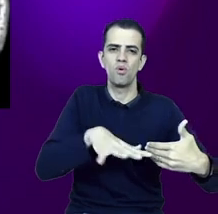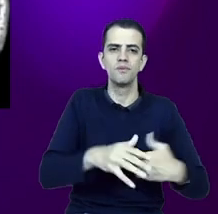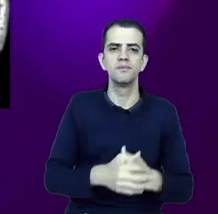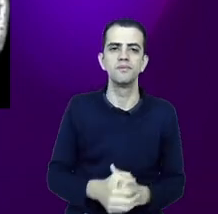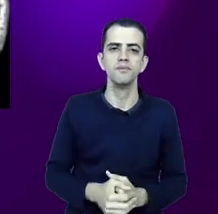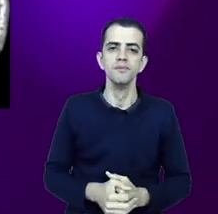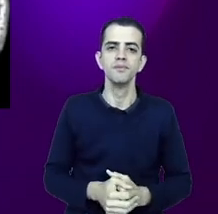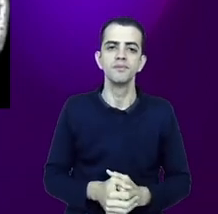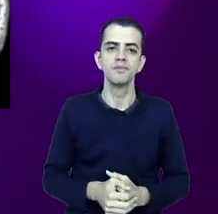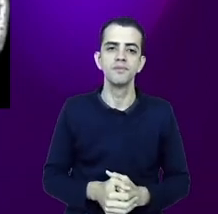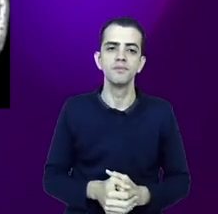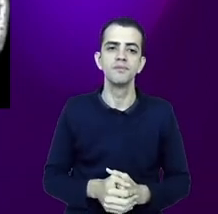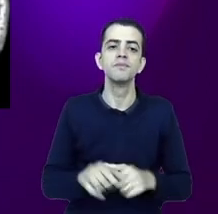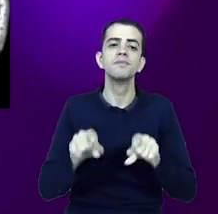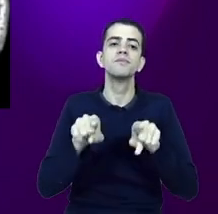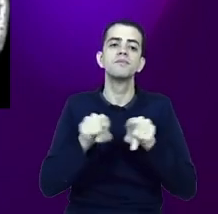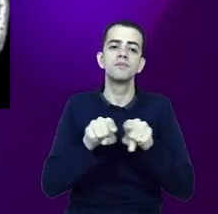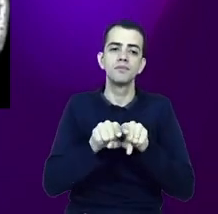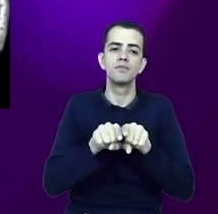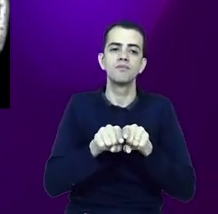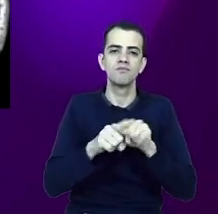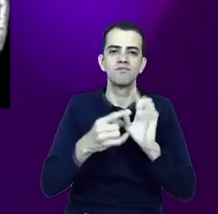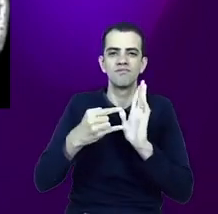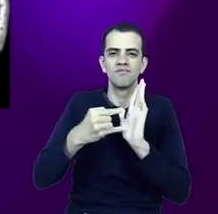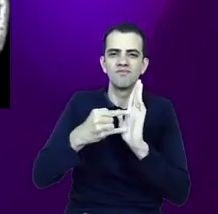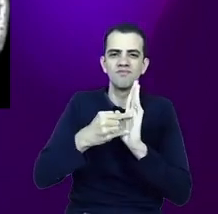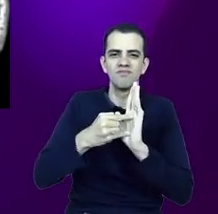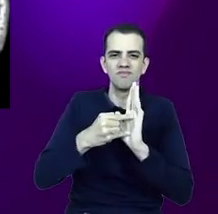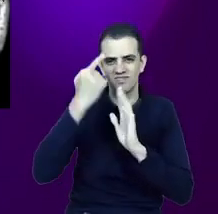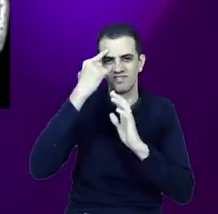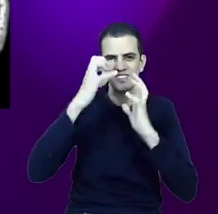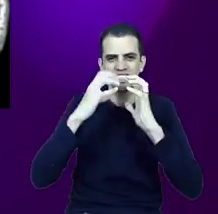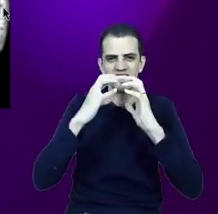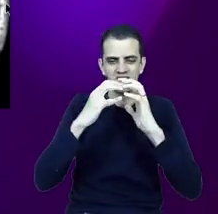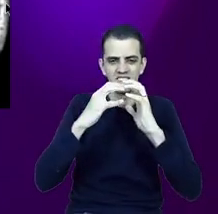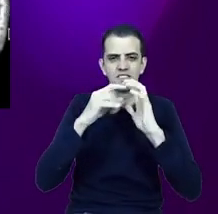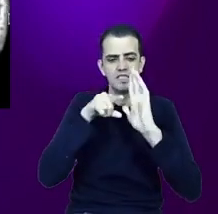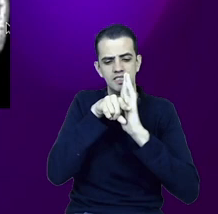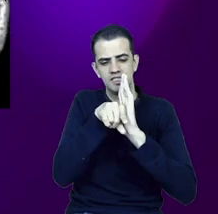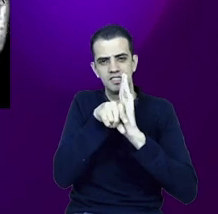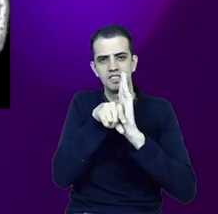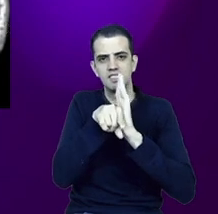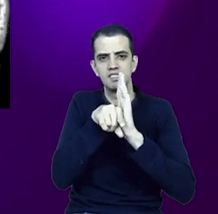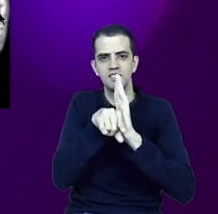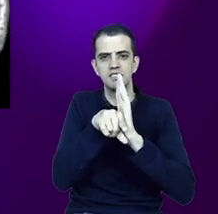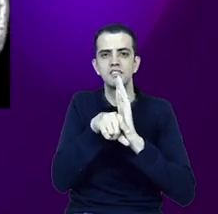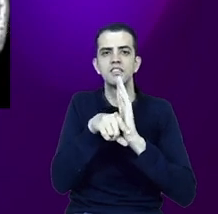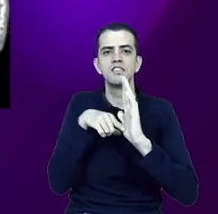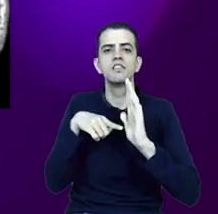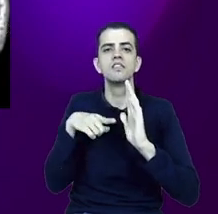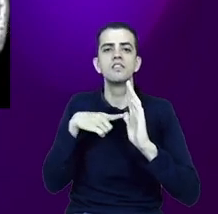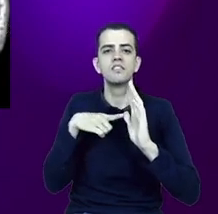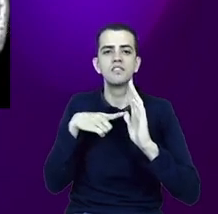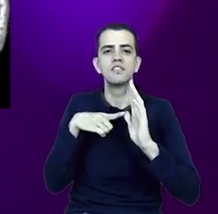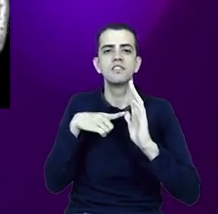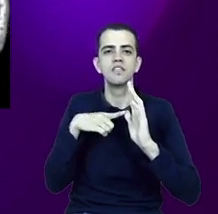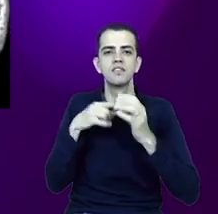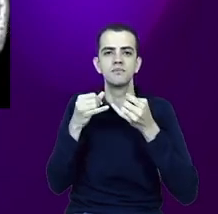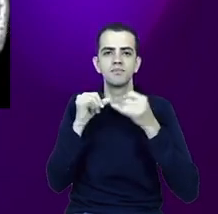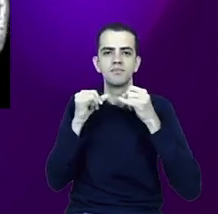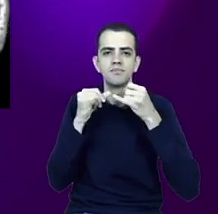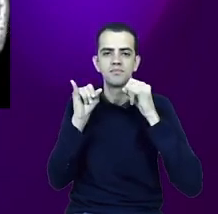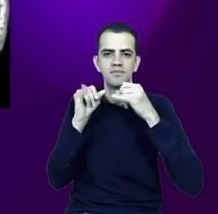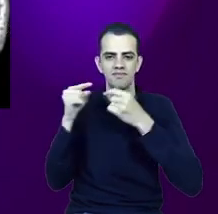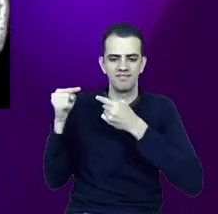a magnetoencefalograma, que é um exame feito através de estimulação e captação de estímulos